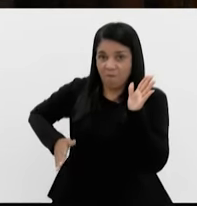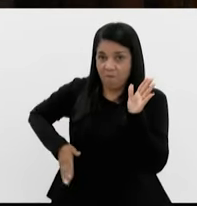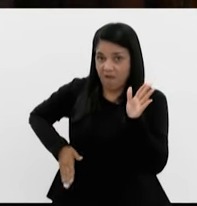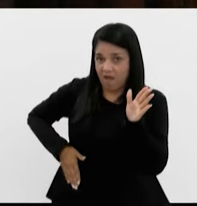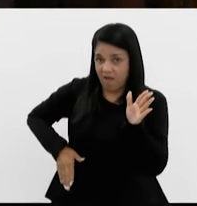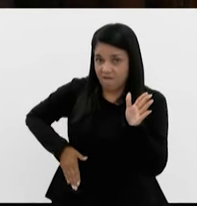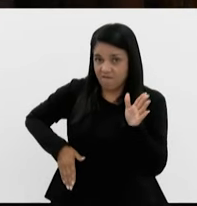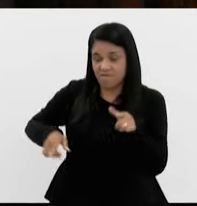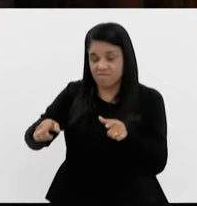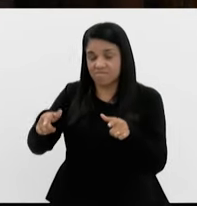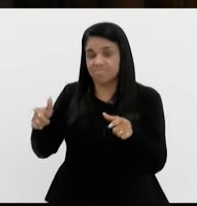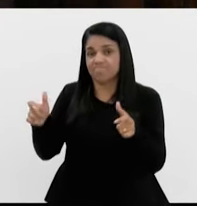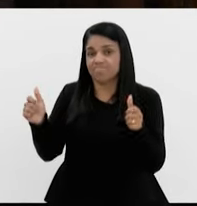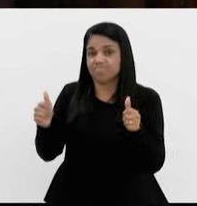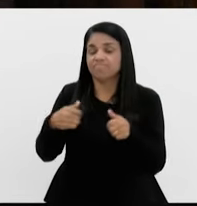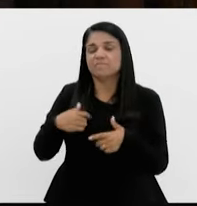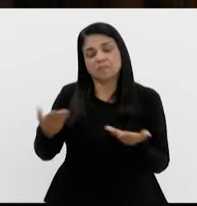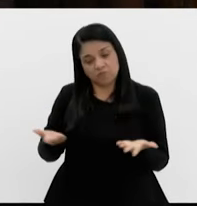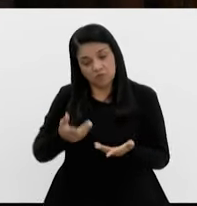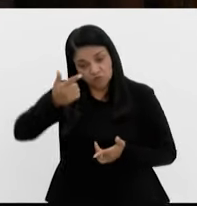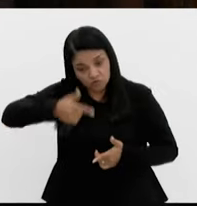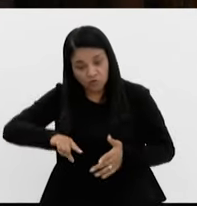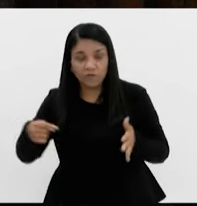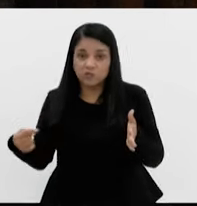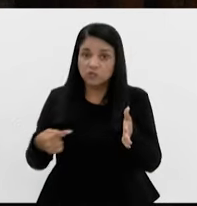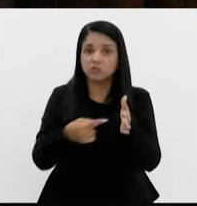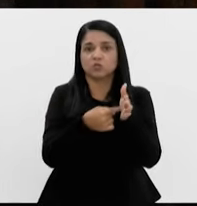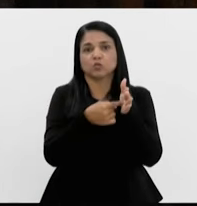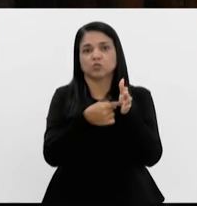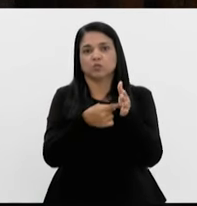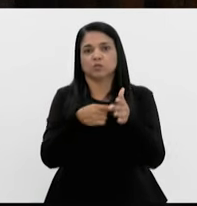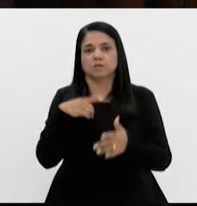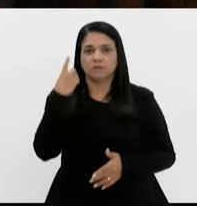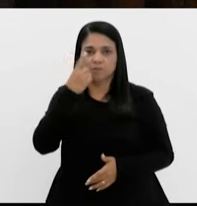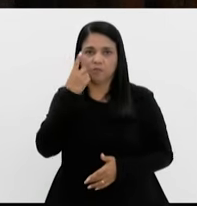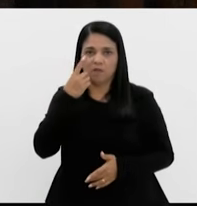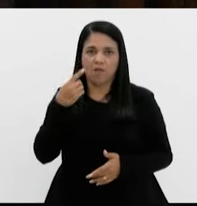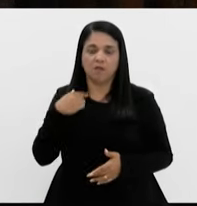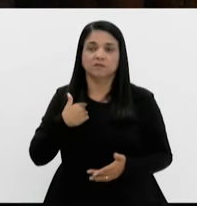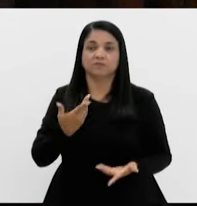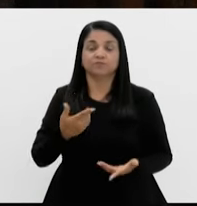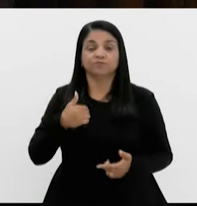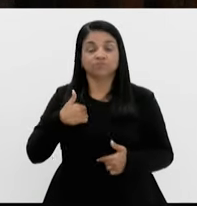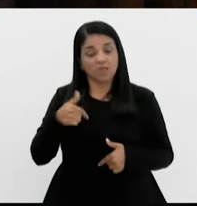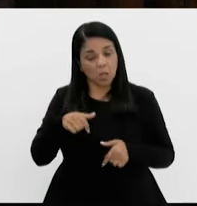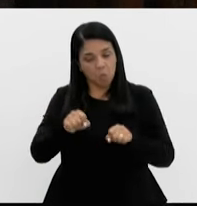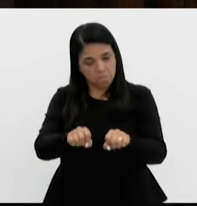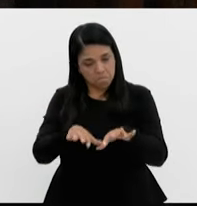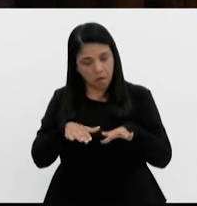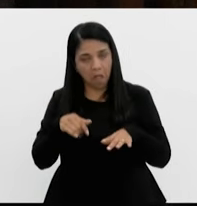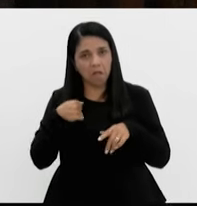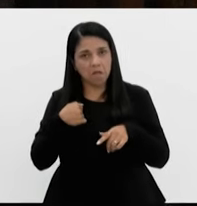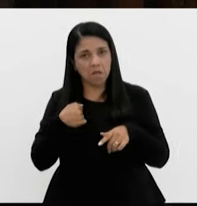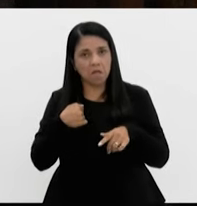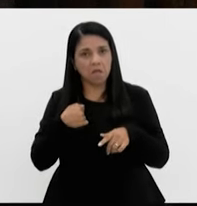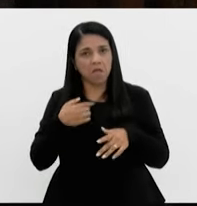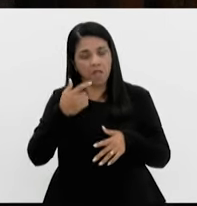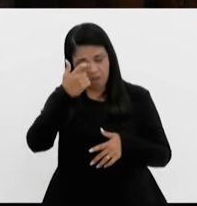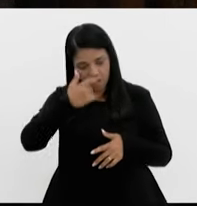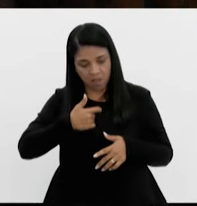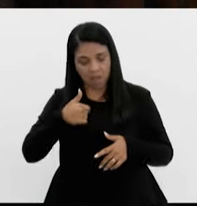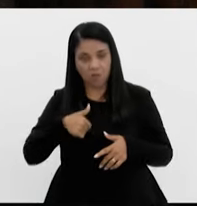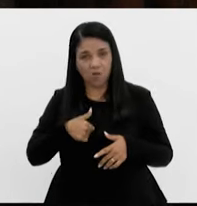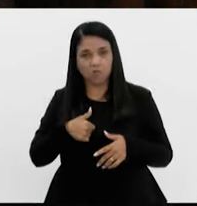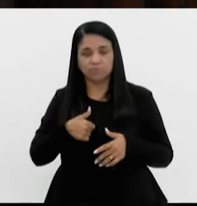denunciando naquela mesma ocasião nessa semana na sessão plenária eu fiz uma parte ao